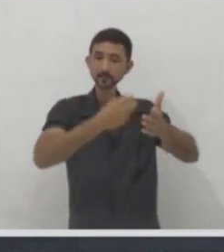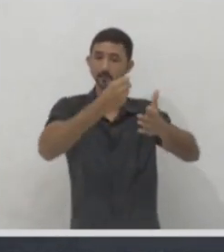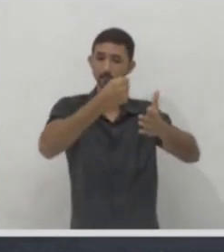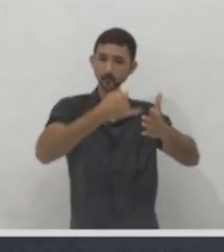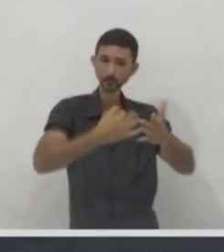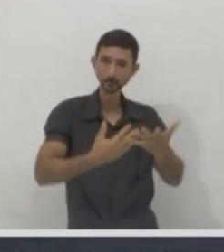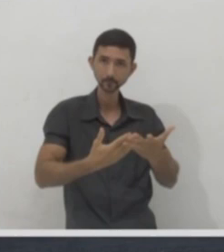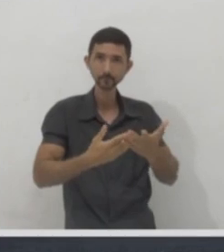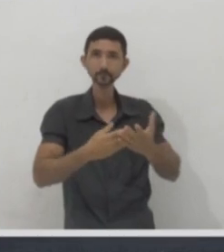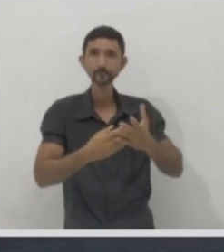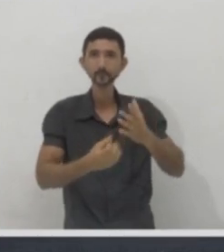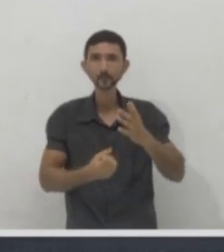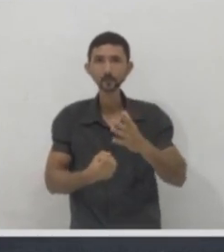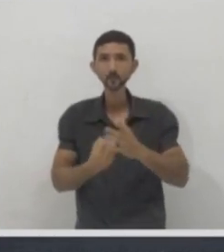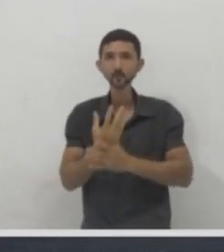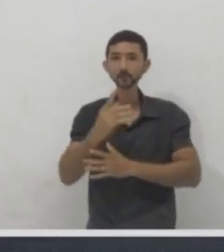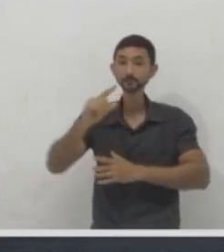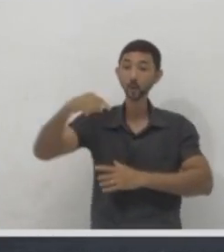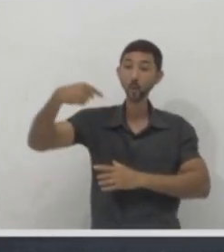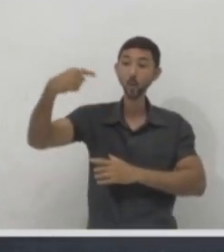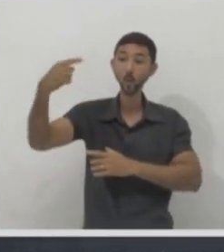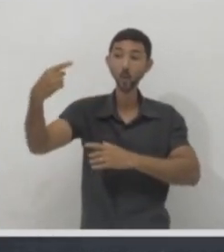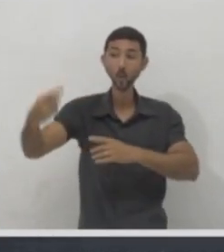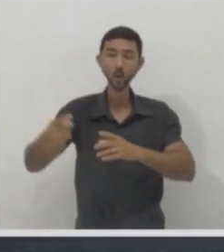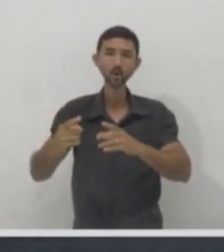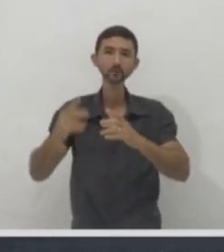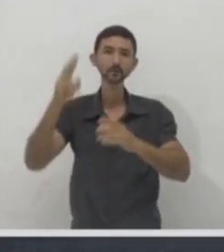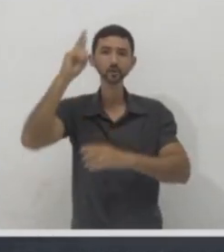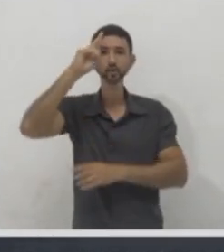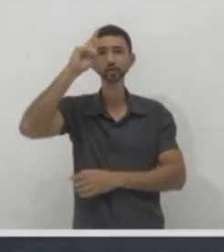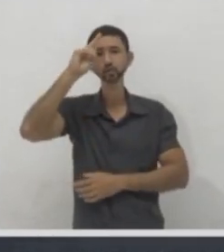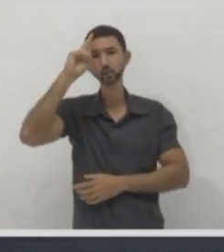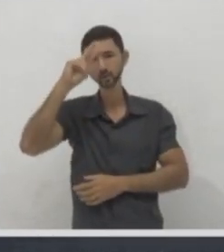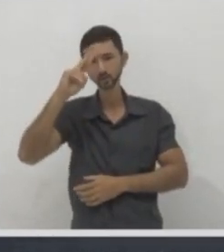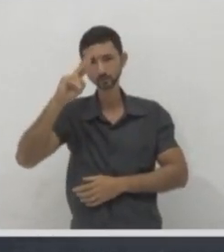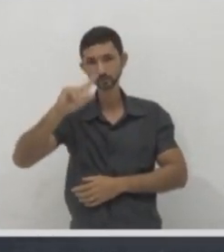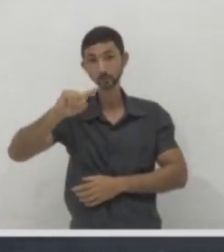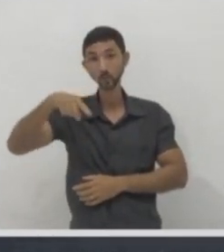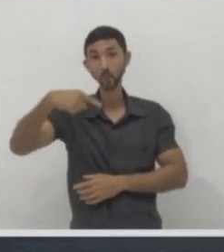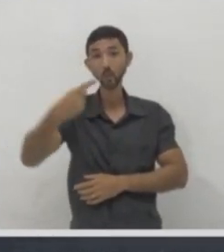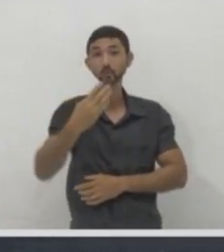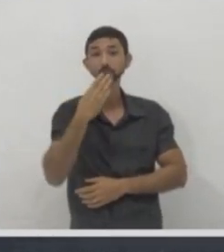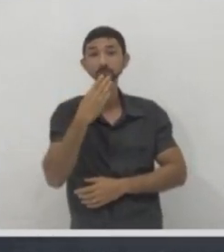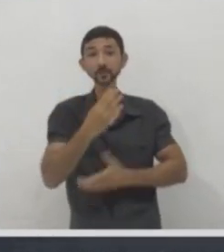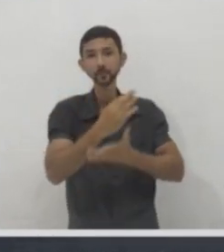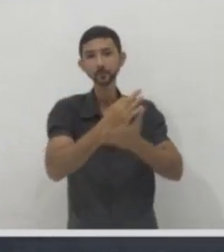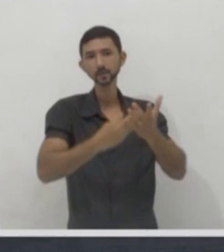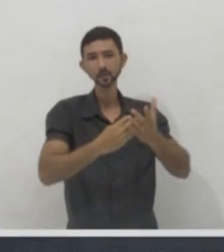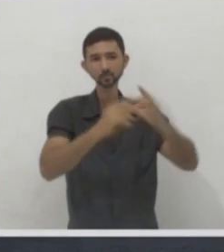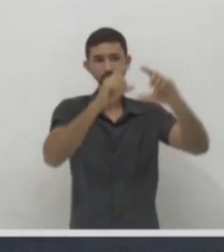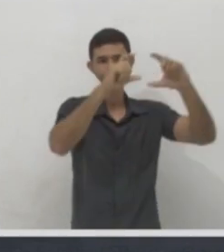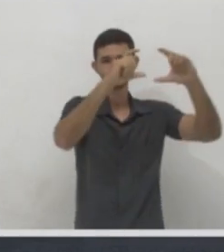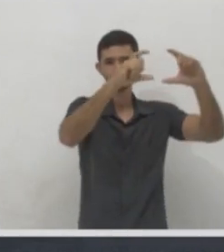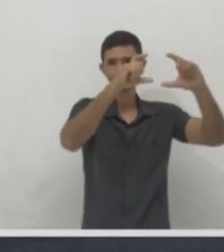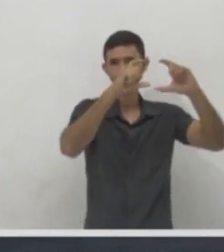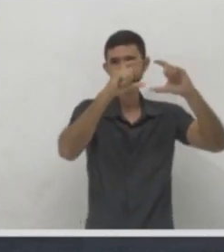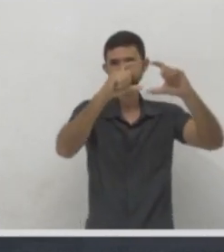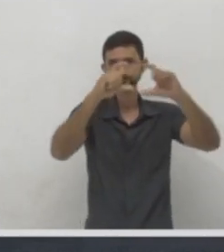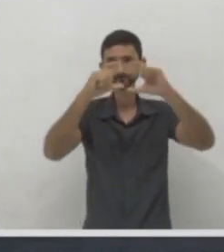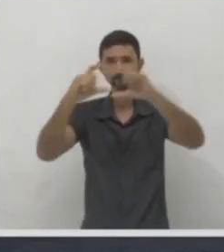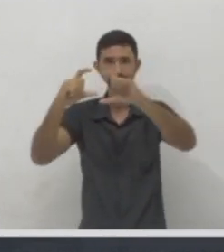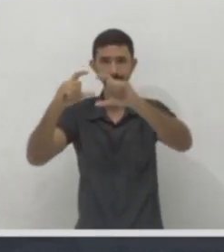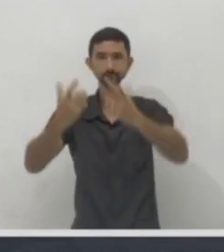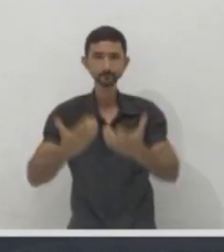narrativo surgiu de uma outra história, de um outro gênero textual que é a tirinha, que nós ainda vamos